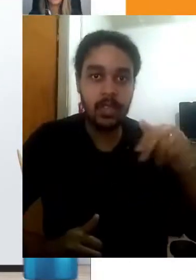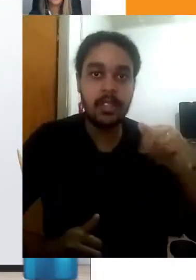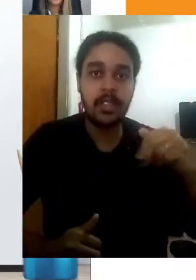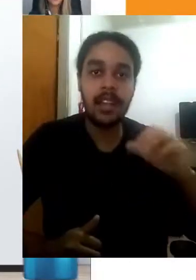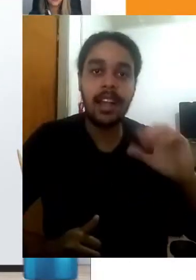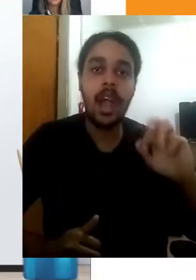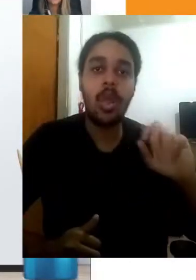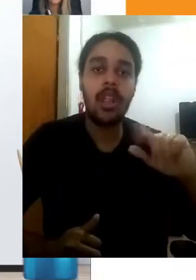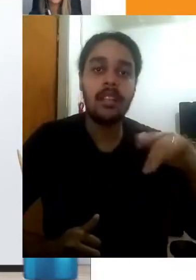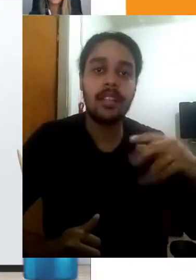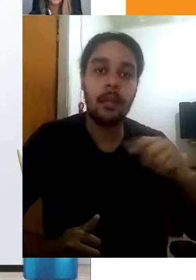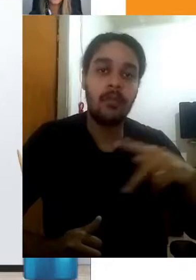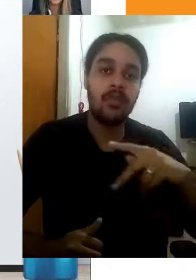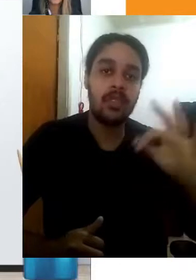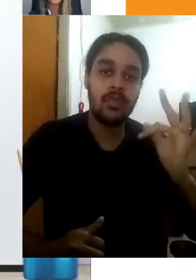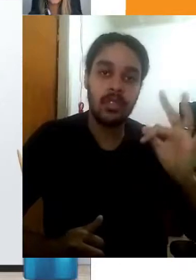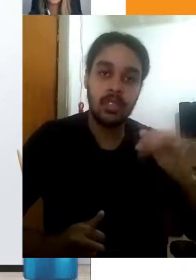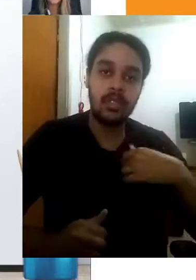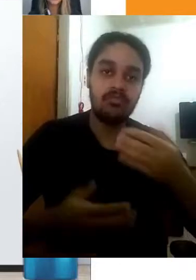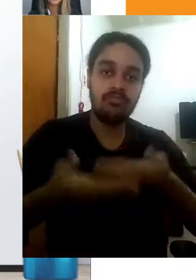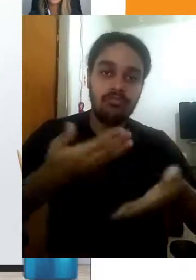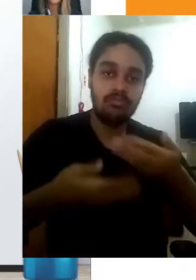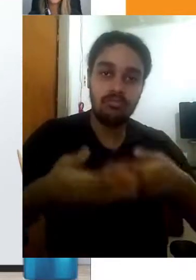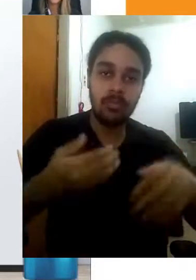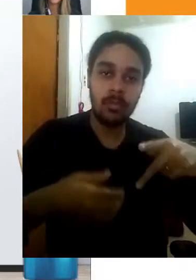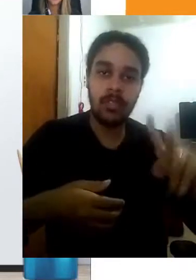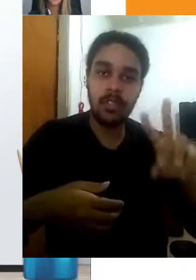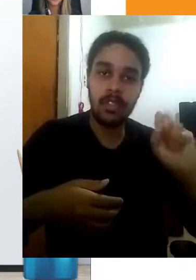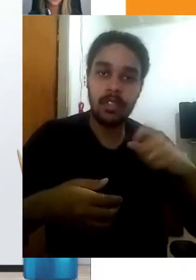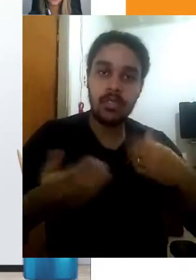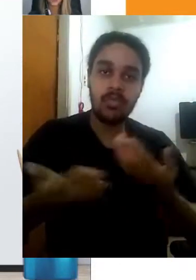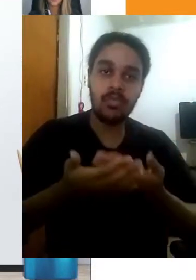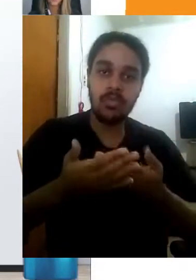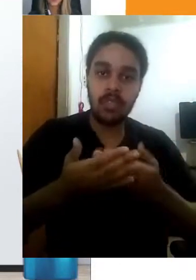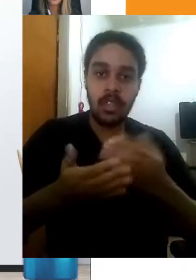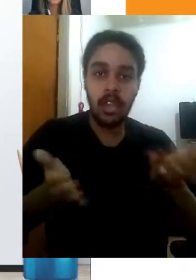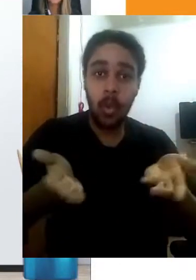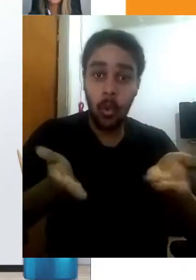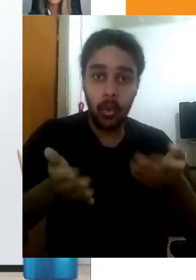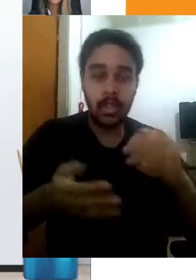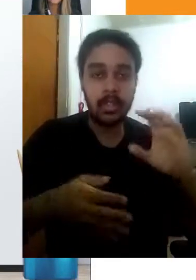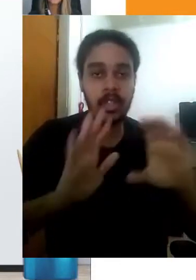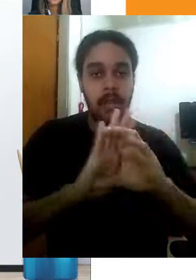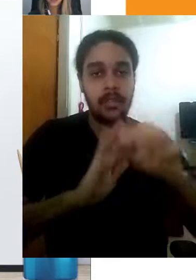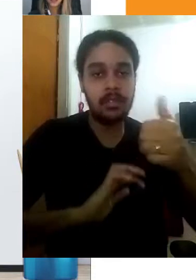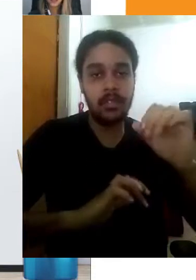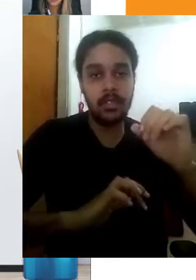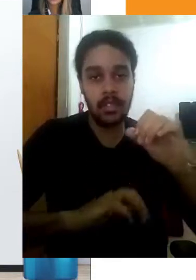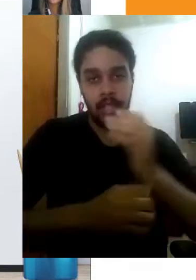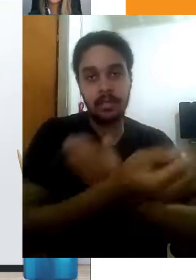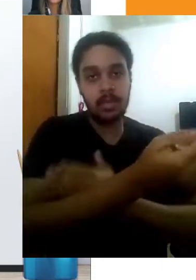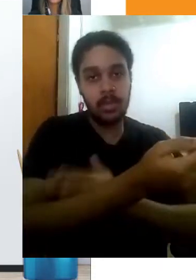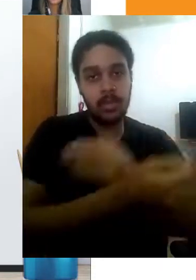Olá, queridos, tudo bem? Sou Ana Carolina, professora de Física e mediadora do pré-vestibular social. Vamos estudar o capítulo